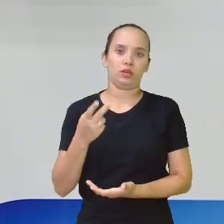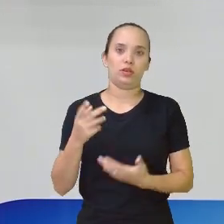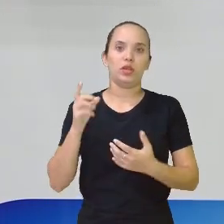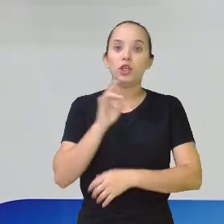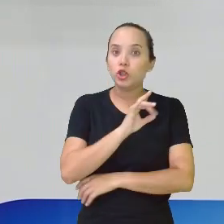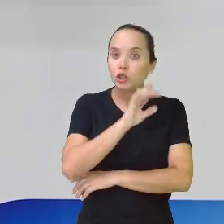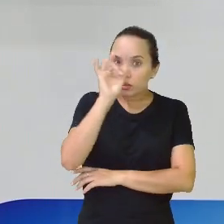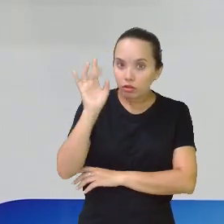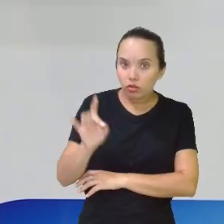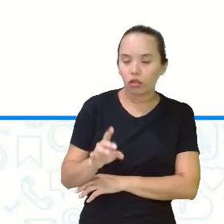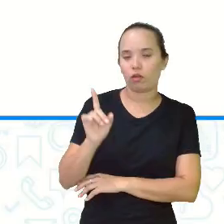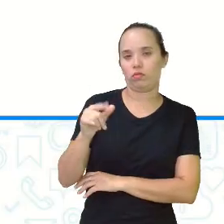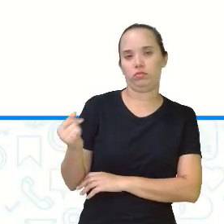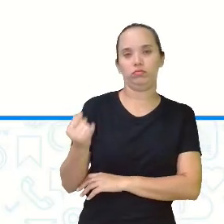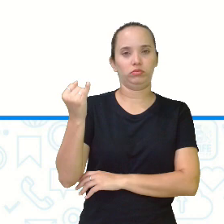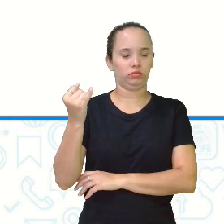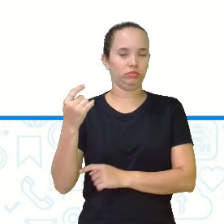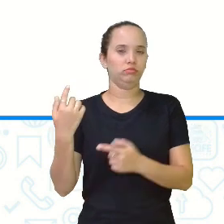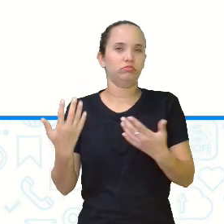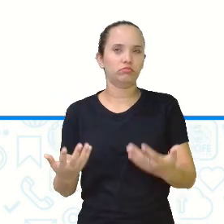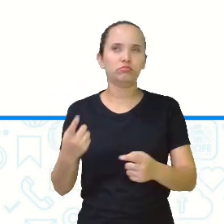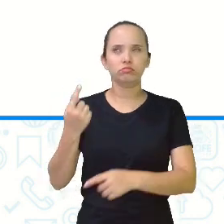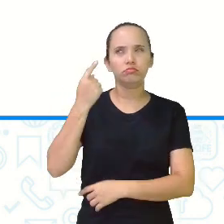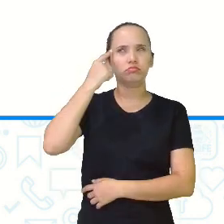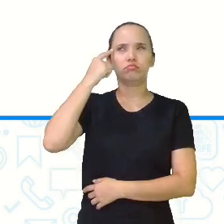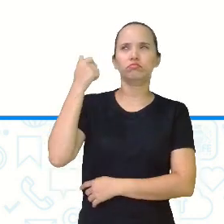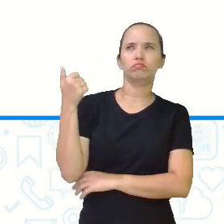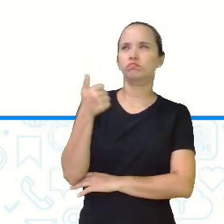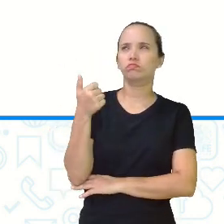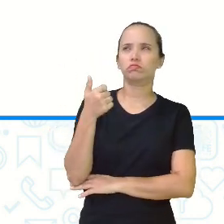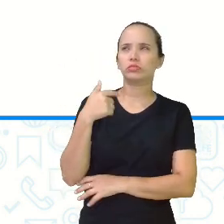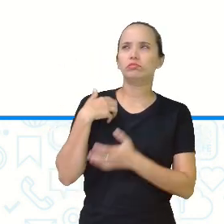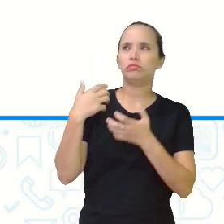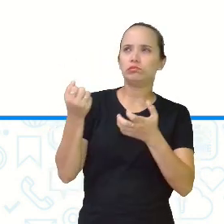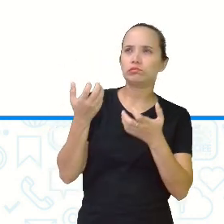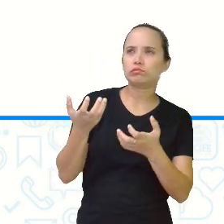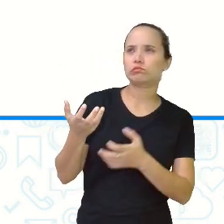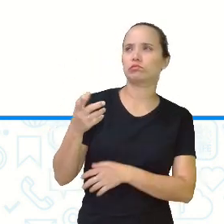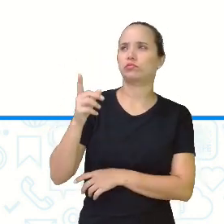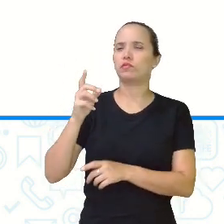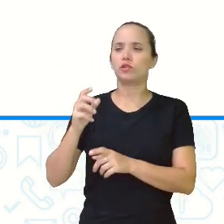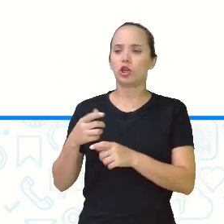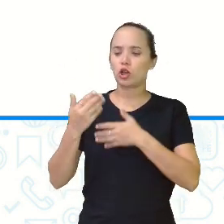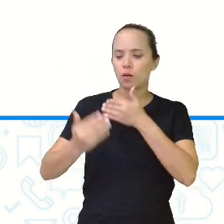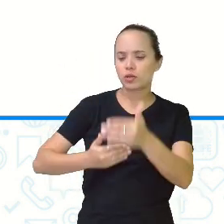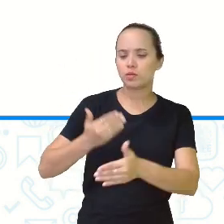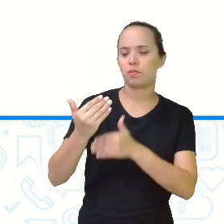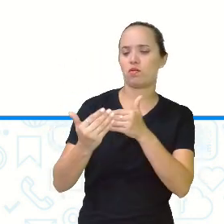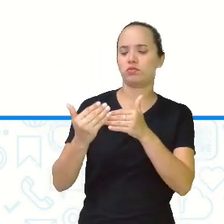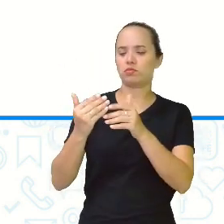fundamental. Primeiro a gente pensa logo, se eu quero fazer aí um processo de combustão, se eu quero que a